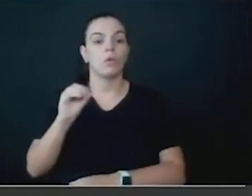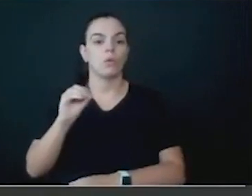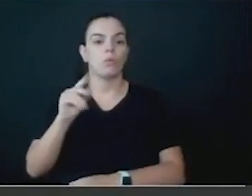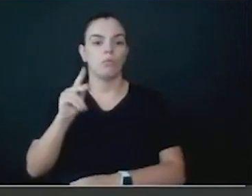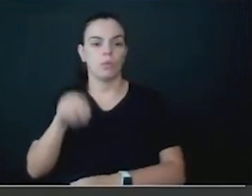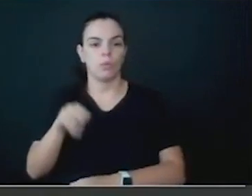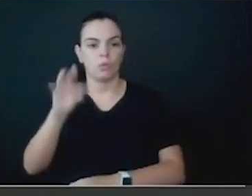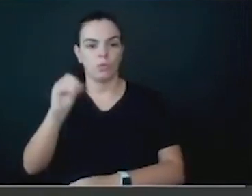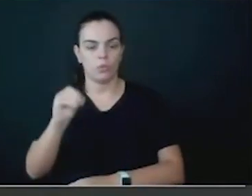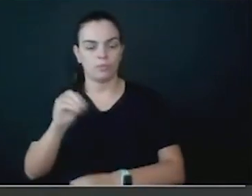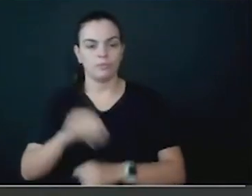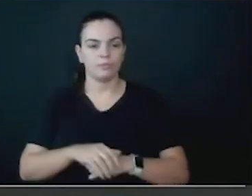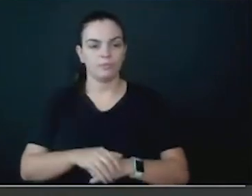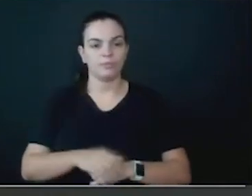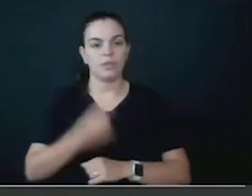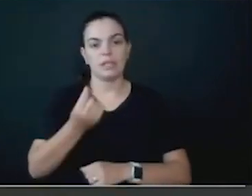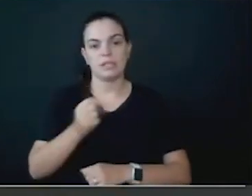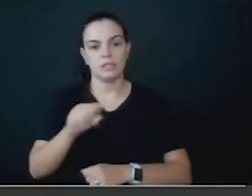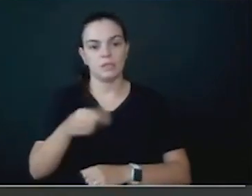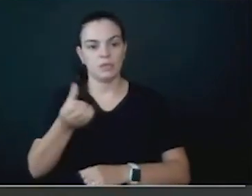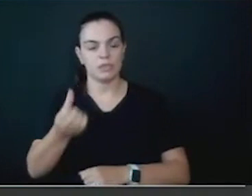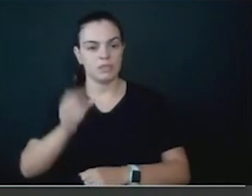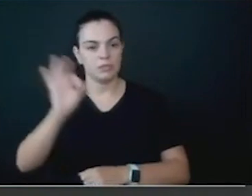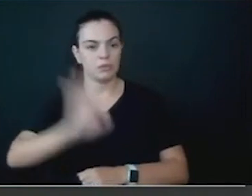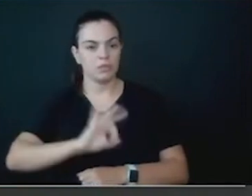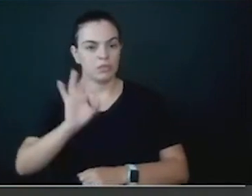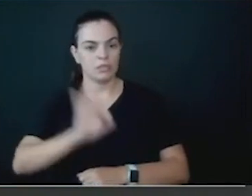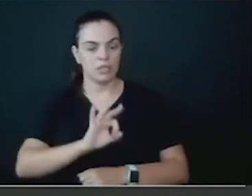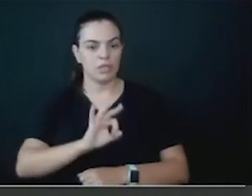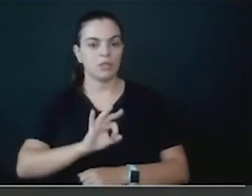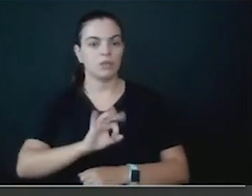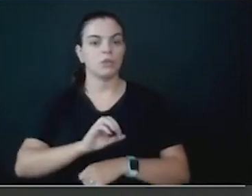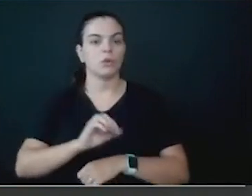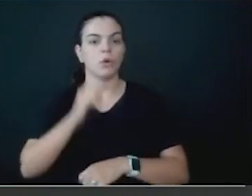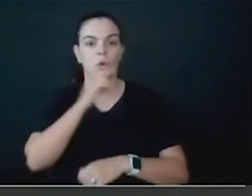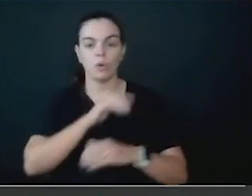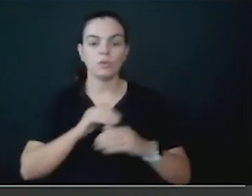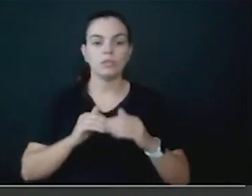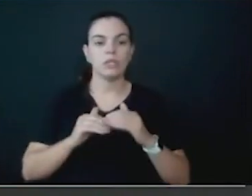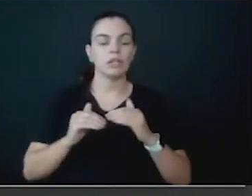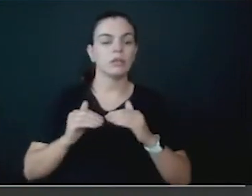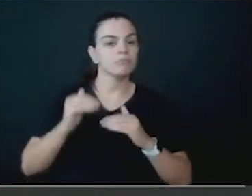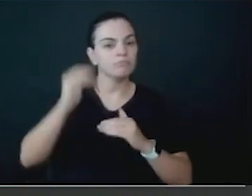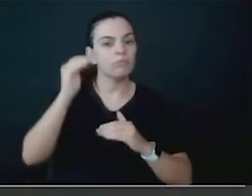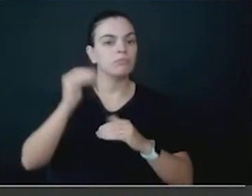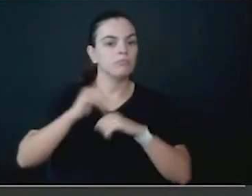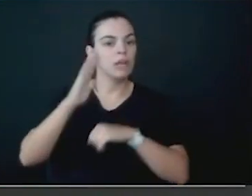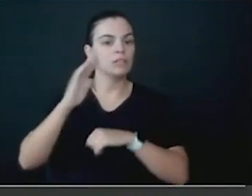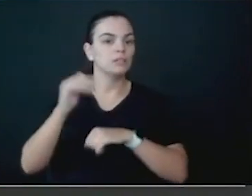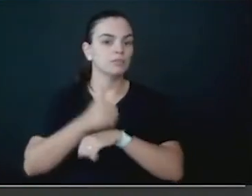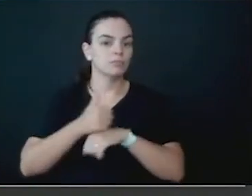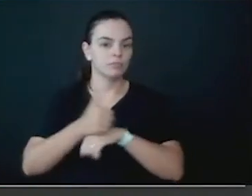aumentar em 16,6 a quantidade de catadores. É, na verdade, diminuiu a quantidade, por aquilo que eu já relatei anteriormente,